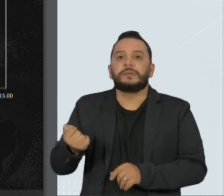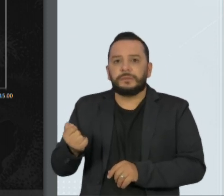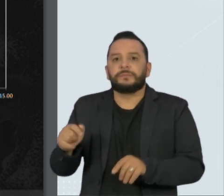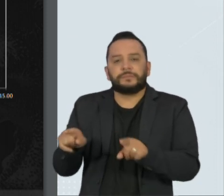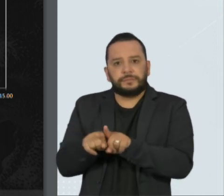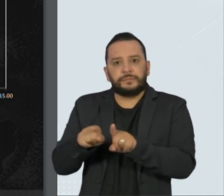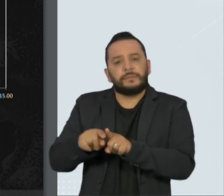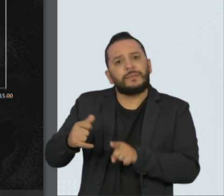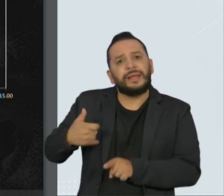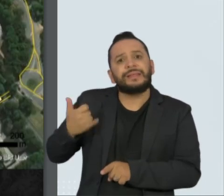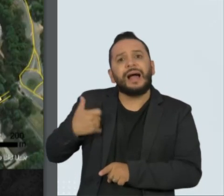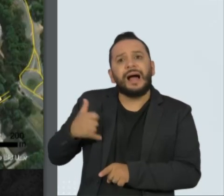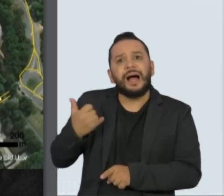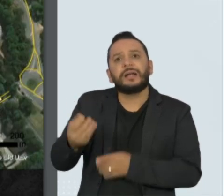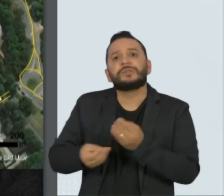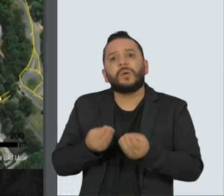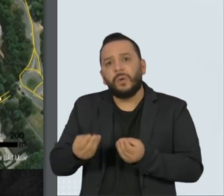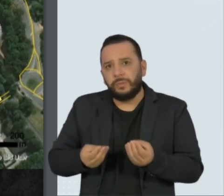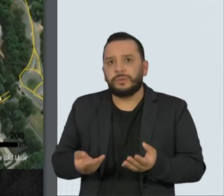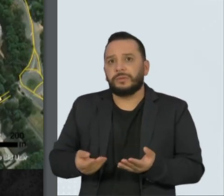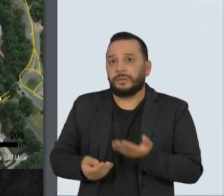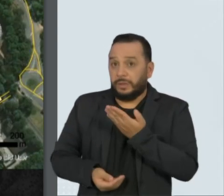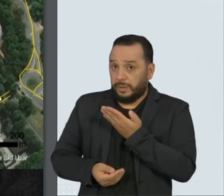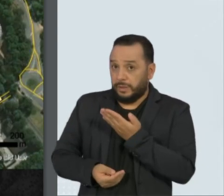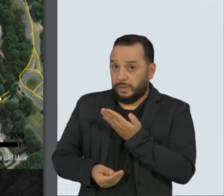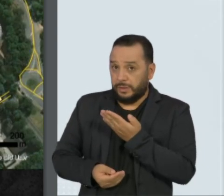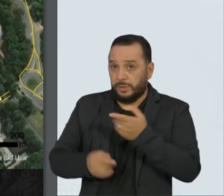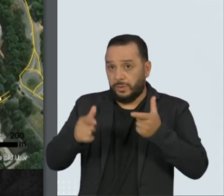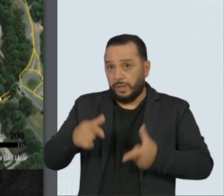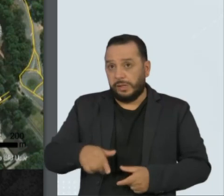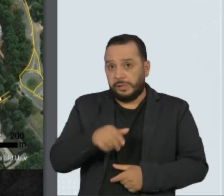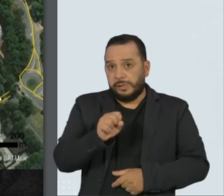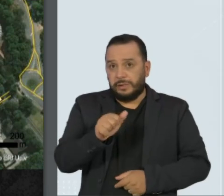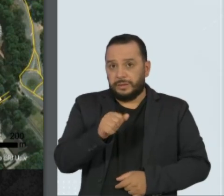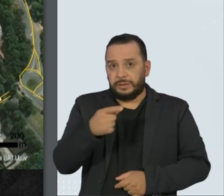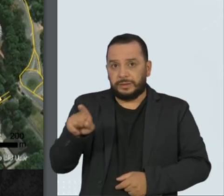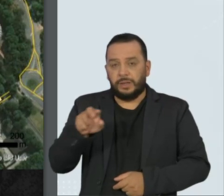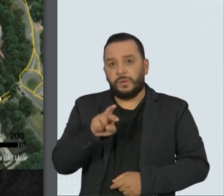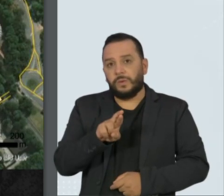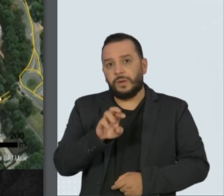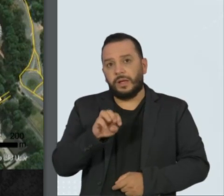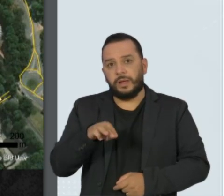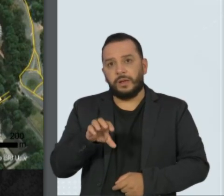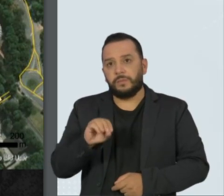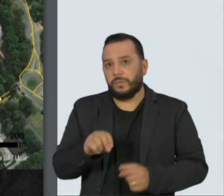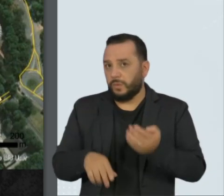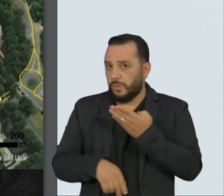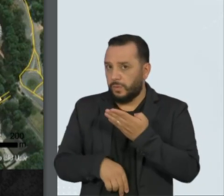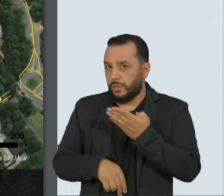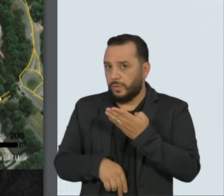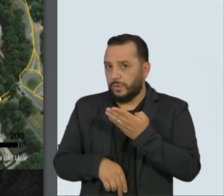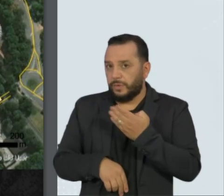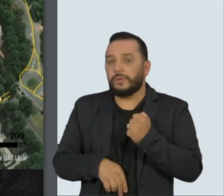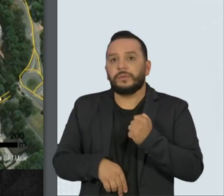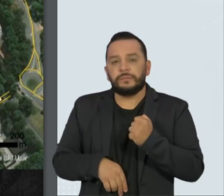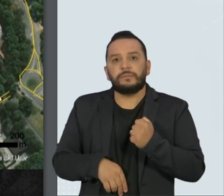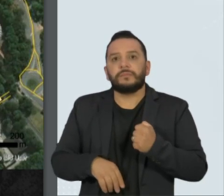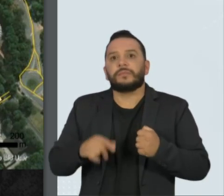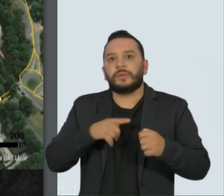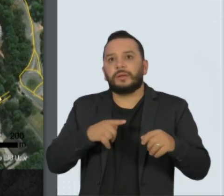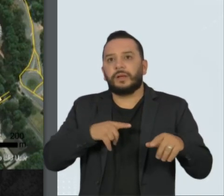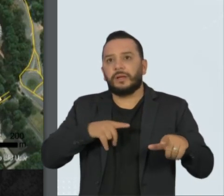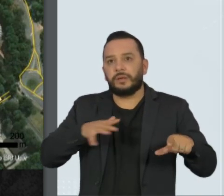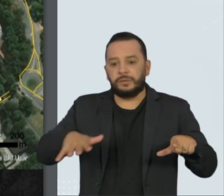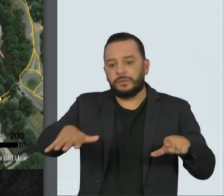próximo. Essa é a comunidade de São Remo. E aí veja, ali está localizado o